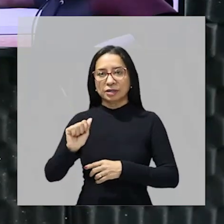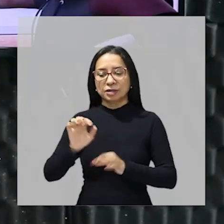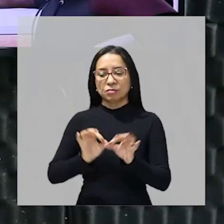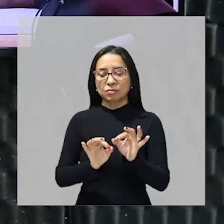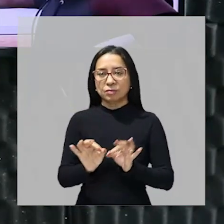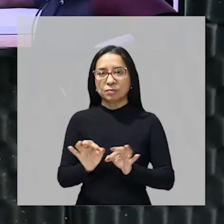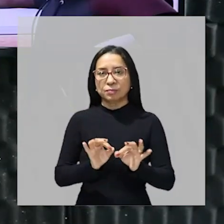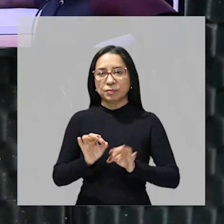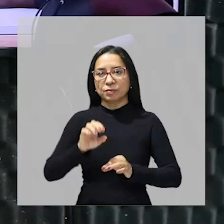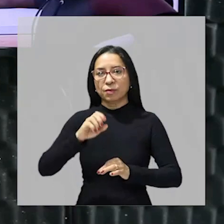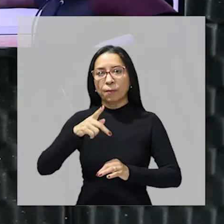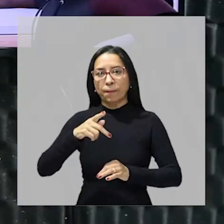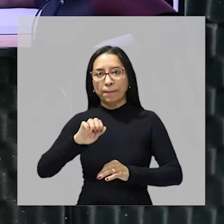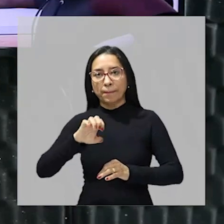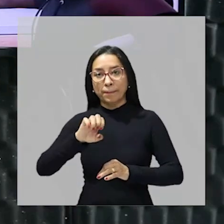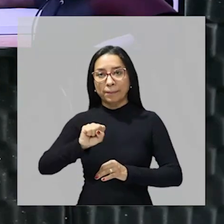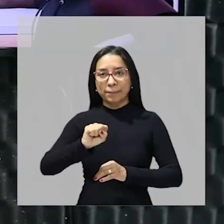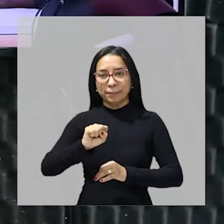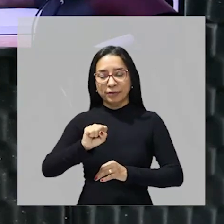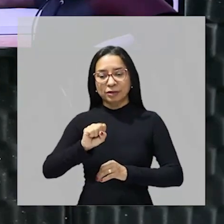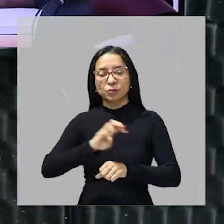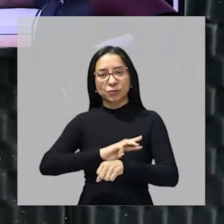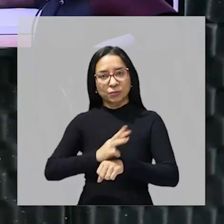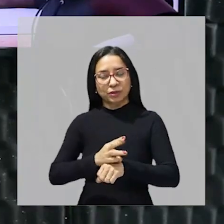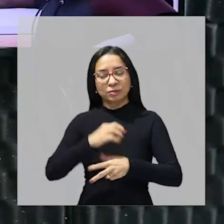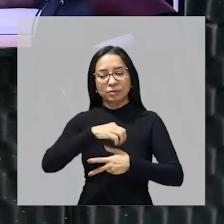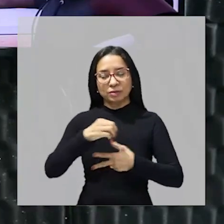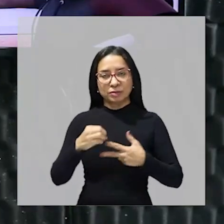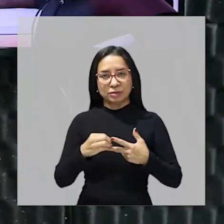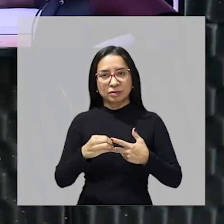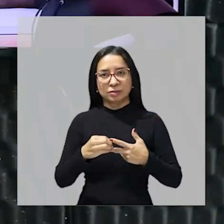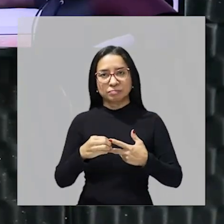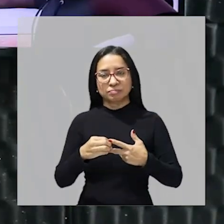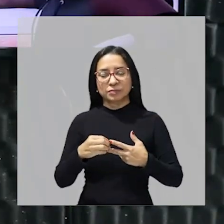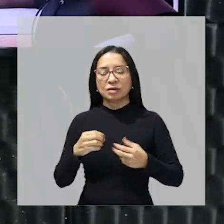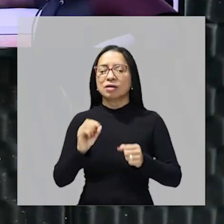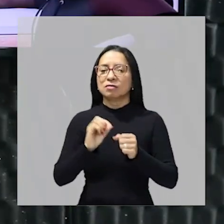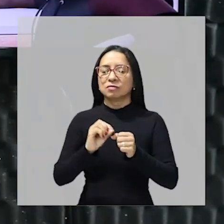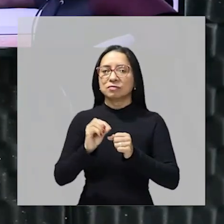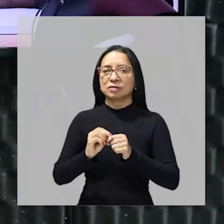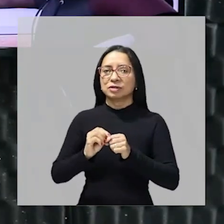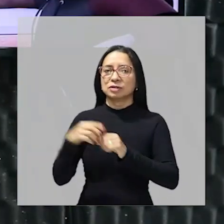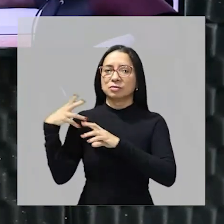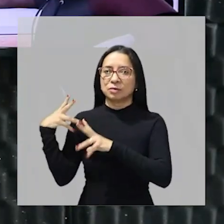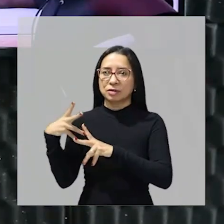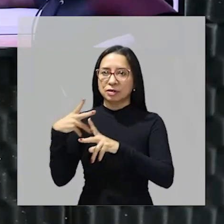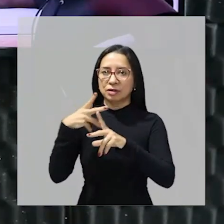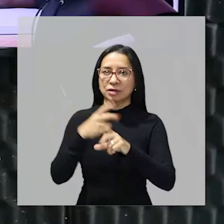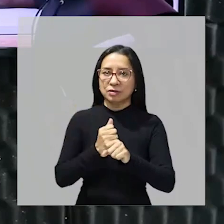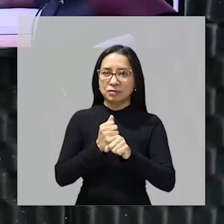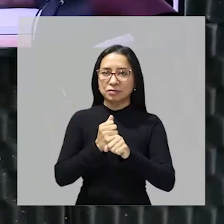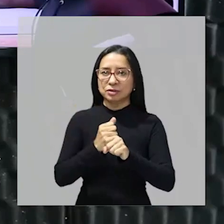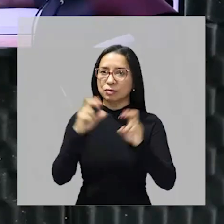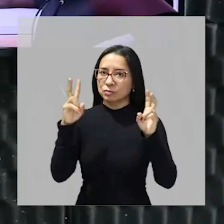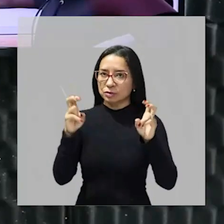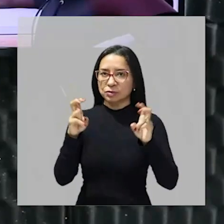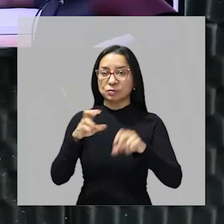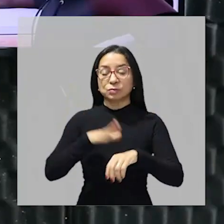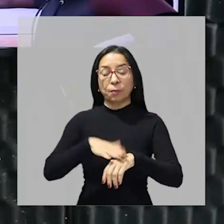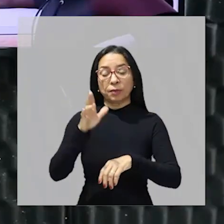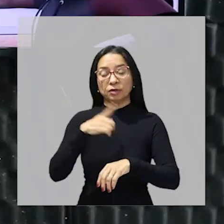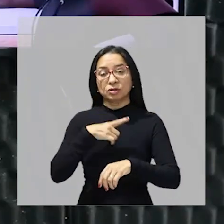Paz UEMA Enem. Nós vamos fazer uma revisão pelos assuntos que mais caem, que mais se destacam